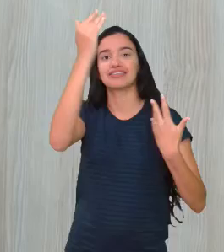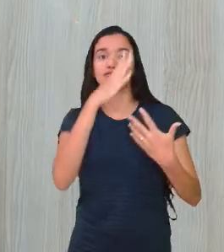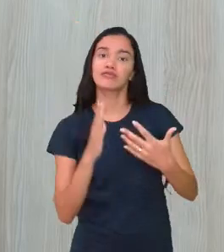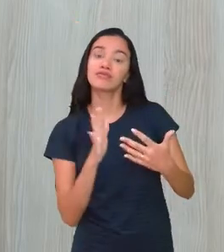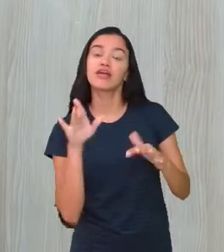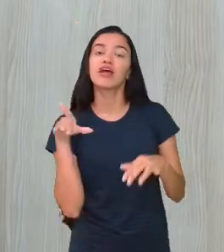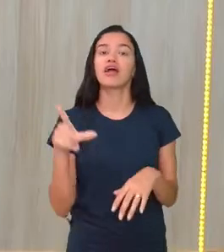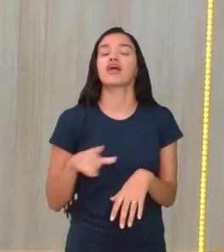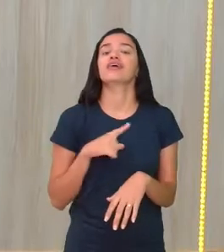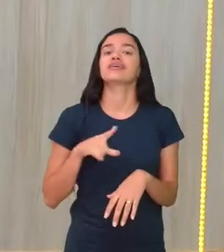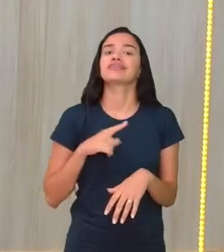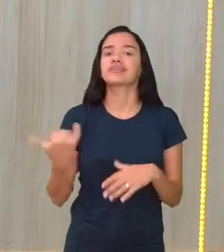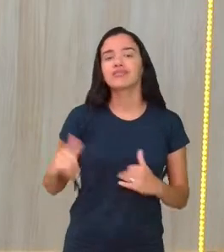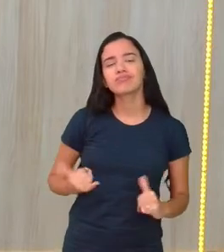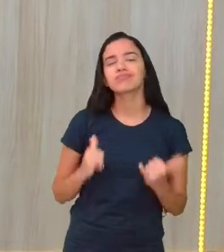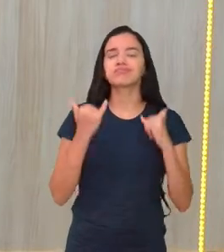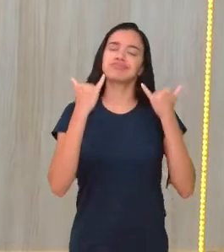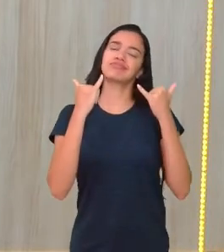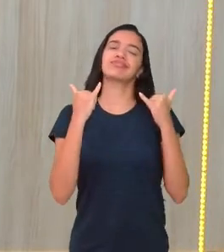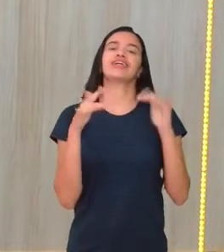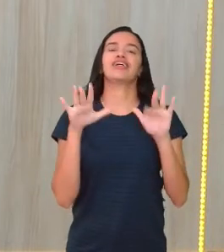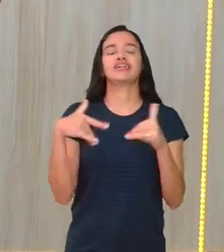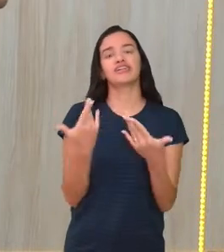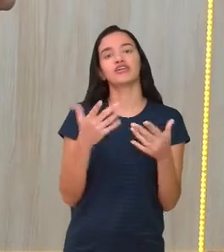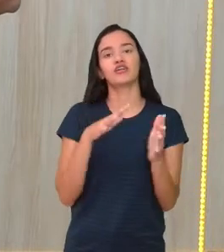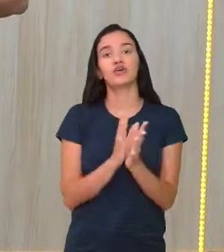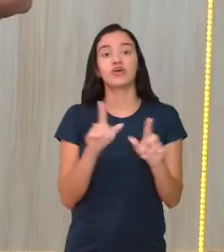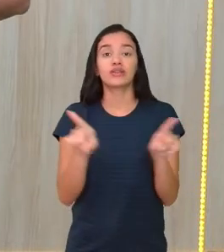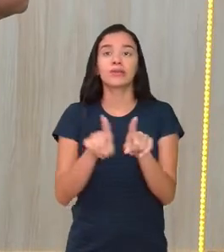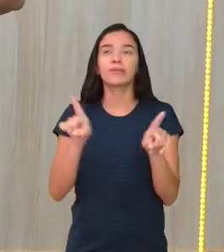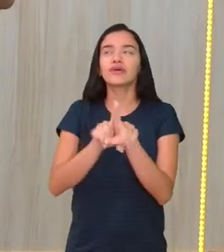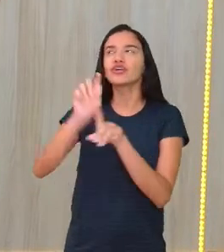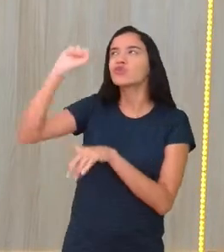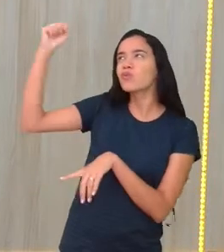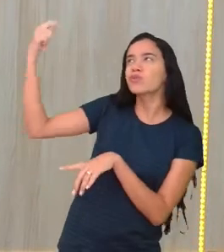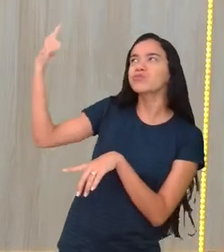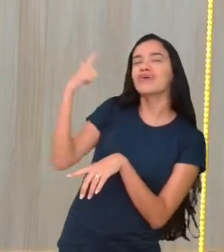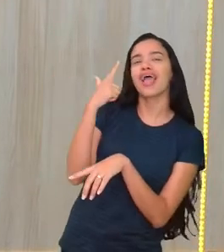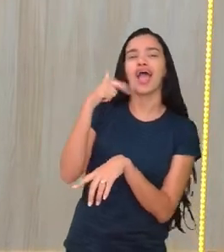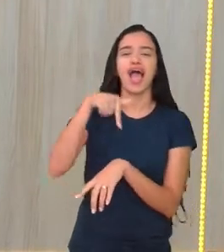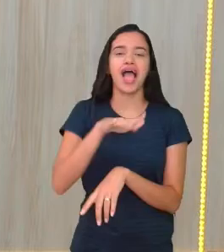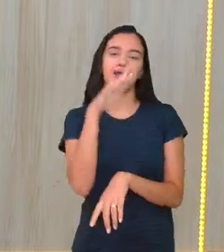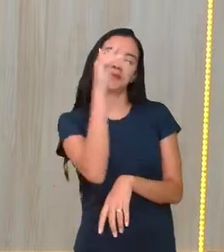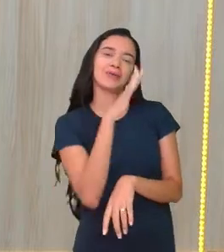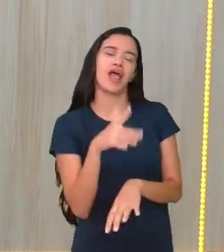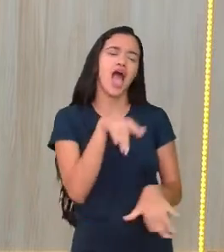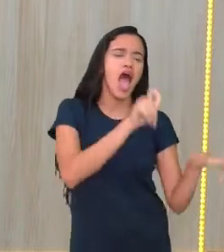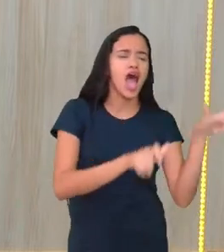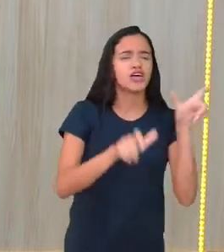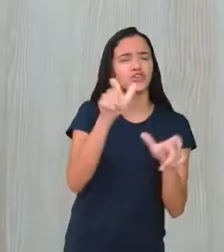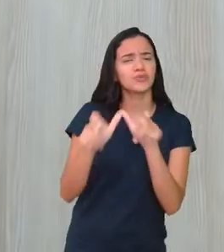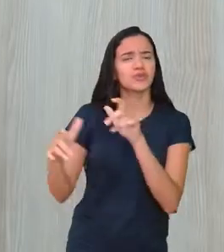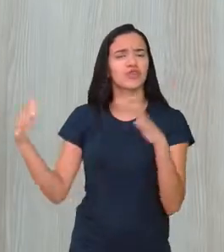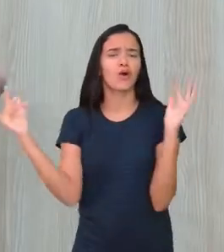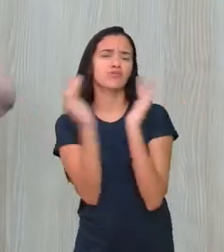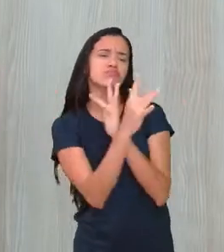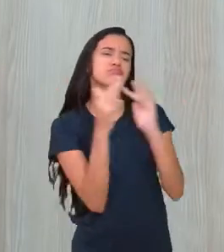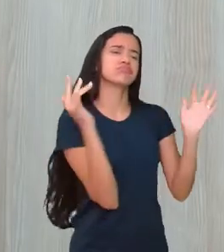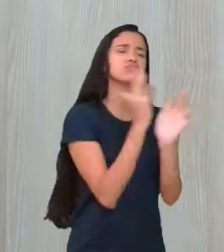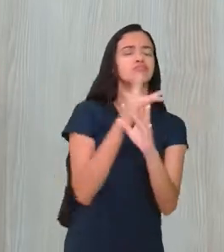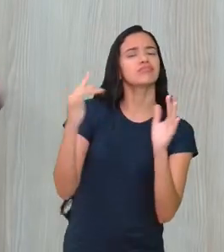música que tem toda a energia toda a da energia música do brasileira, né? verão brasileiro, as pessoas que saem, ele